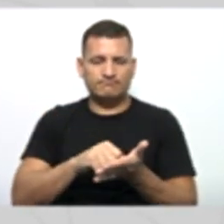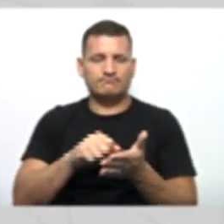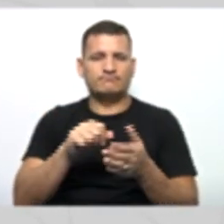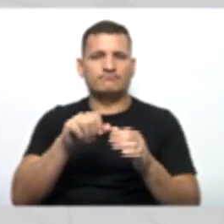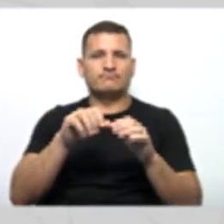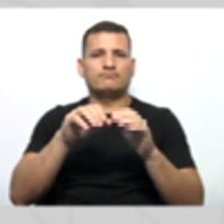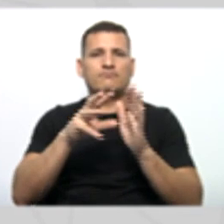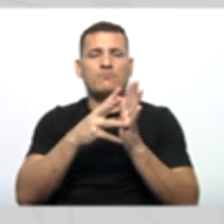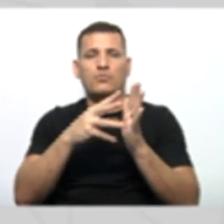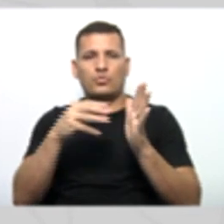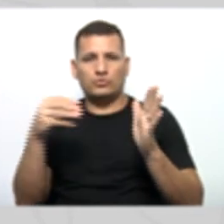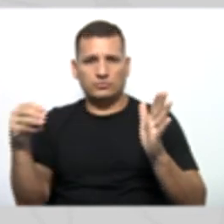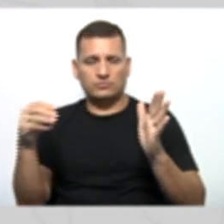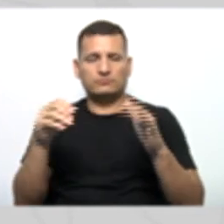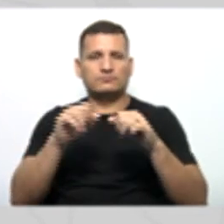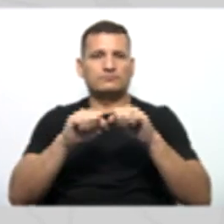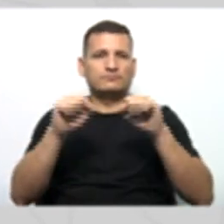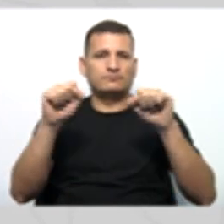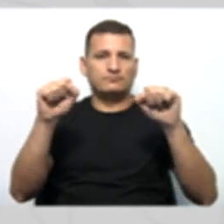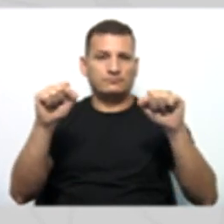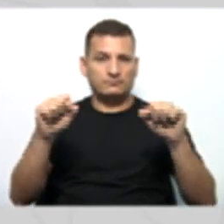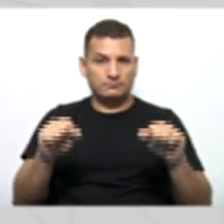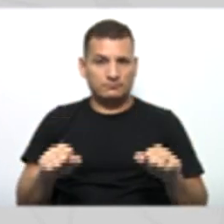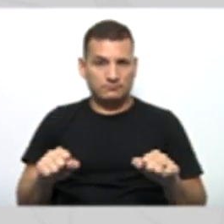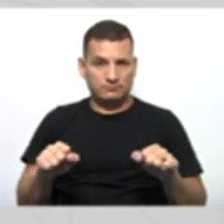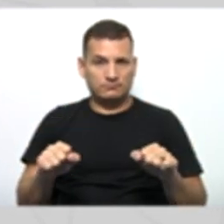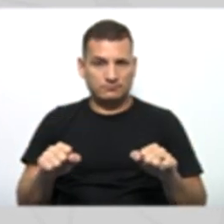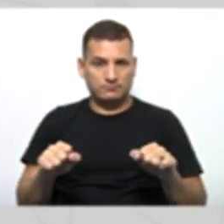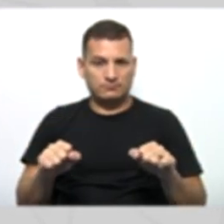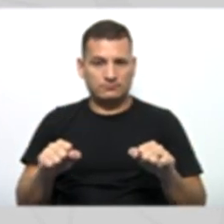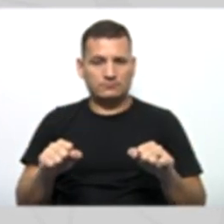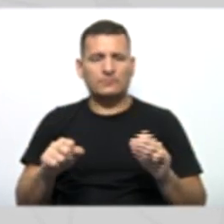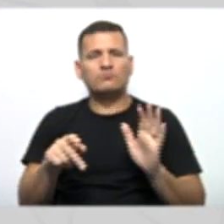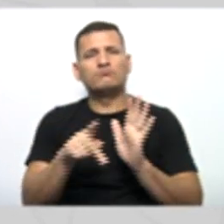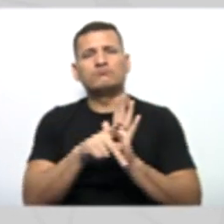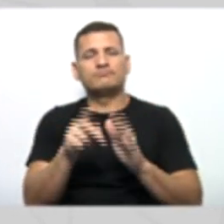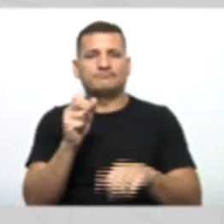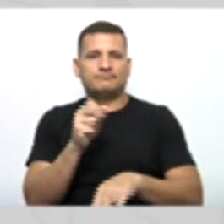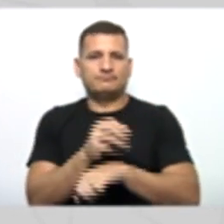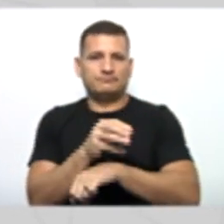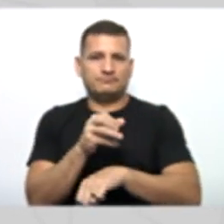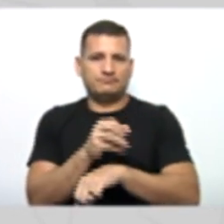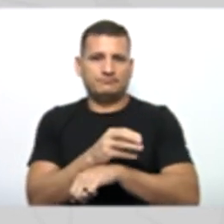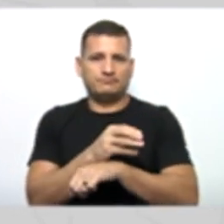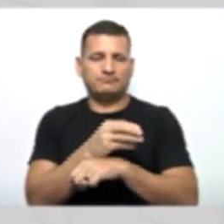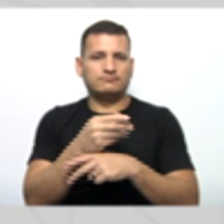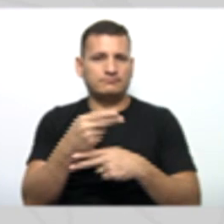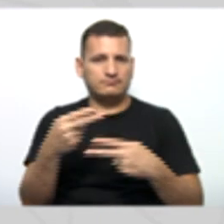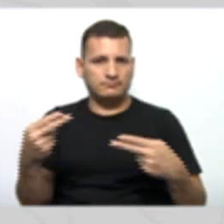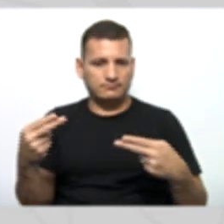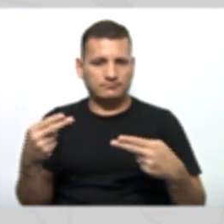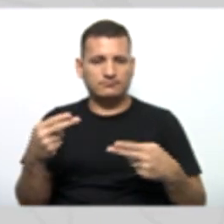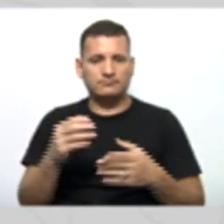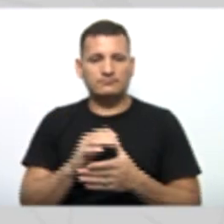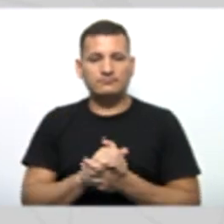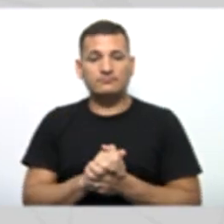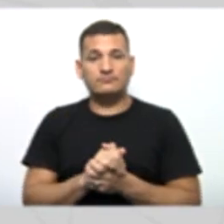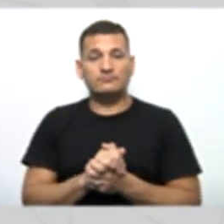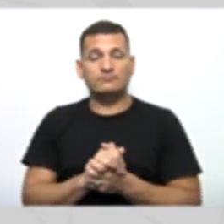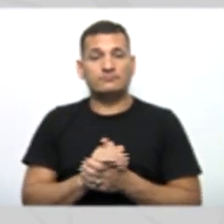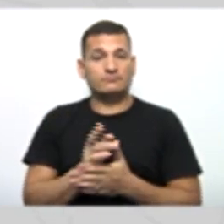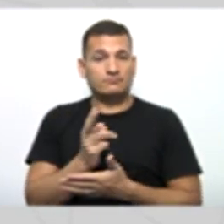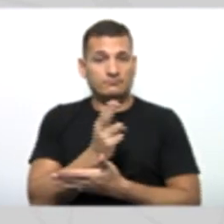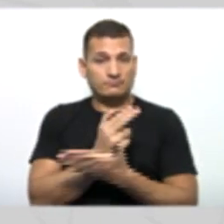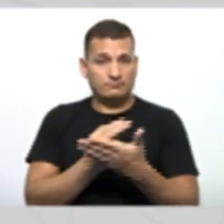voltado aos paradigmas da orientação a objetos. Eles ainda podem